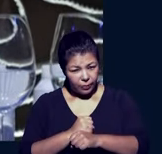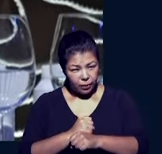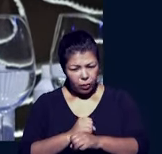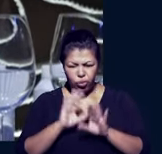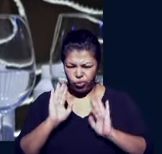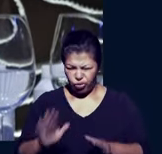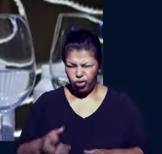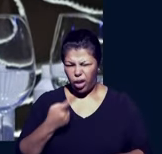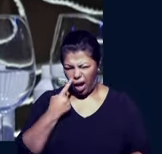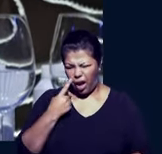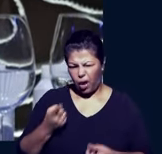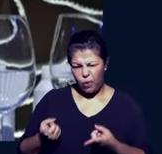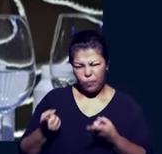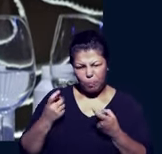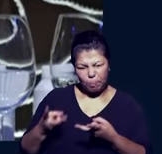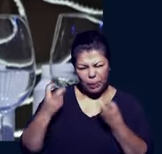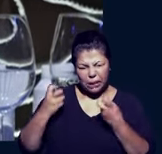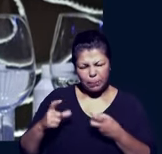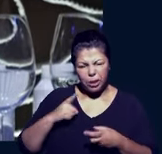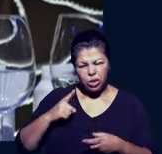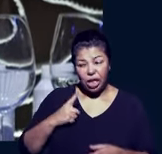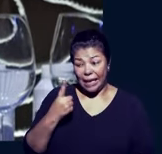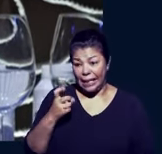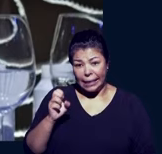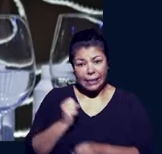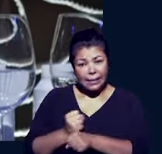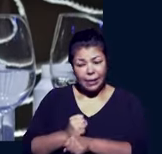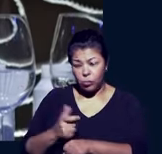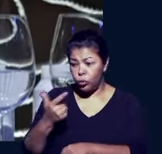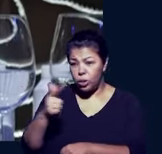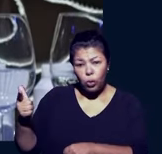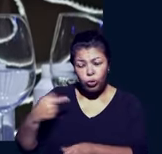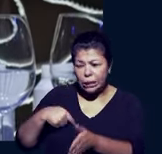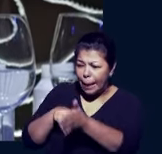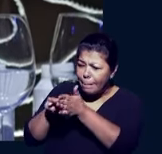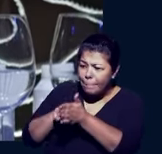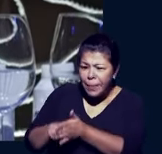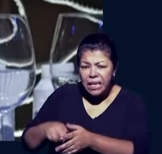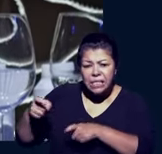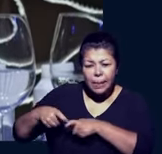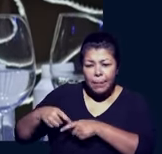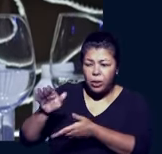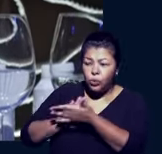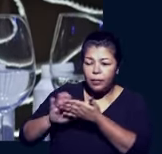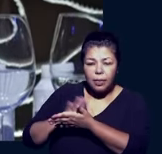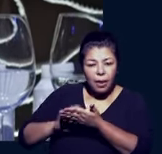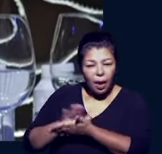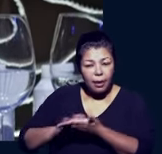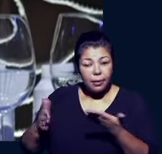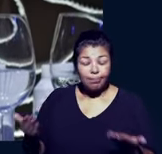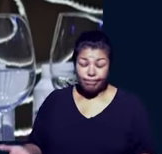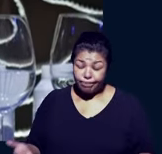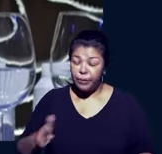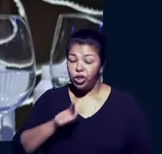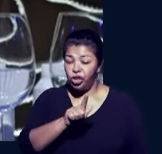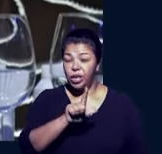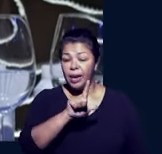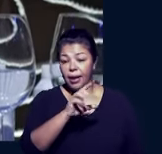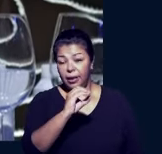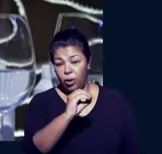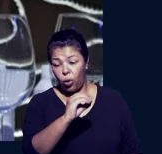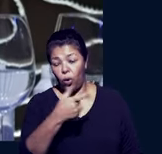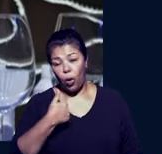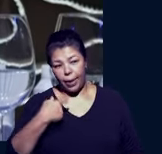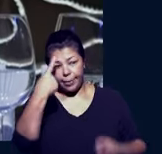tinham concurso de perícia enfim o investimento no Rio de Janeiro tá tá sendo feita a glo foi uma ideia minha junto com o